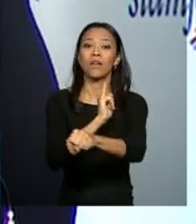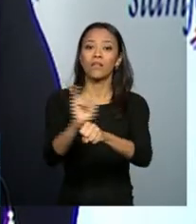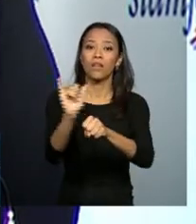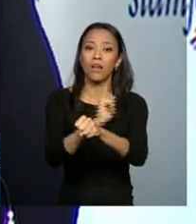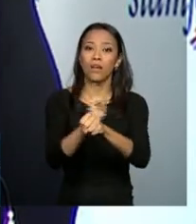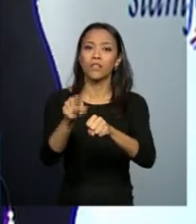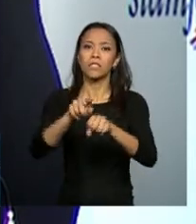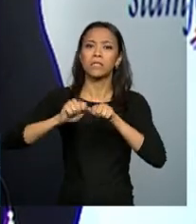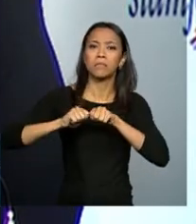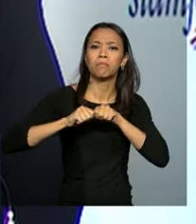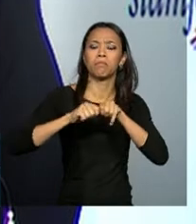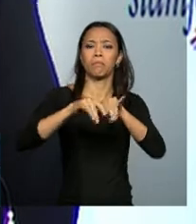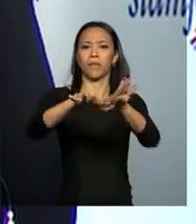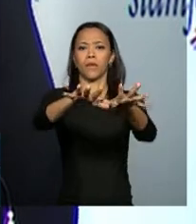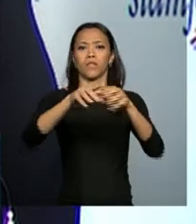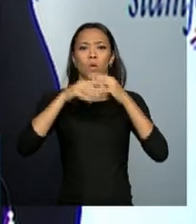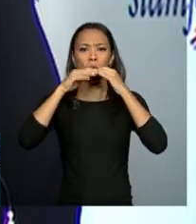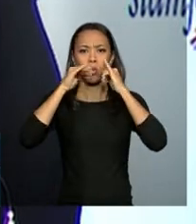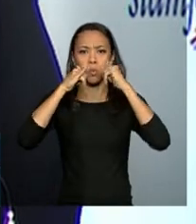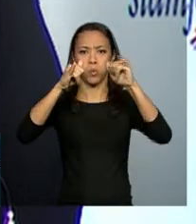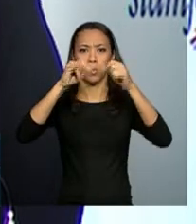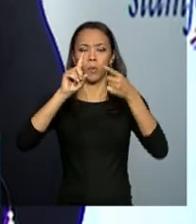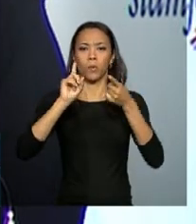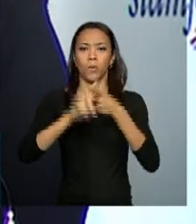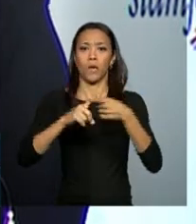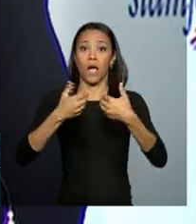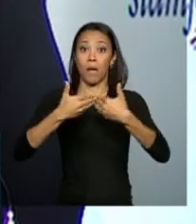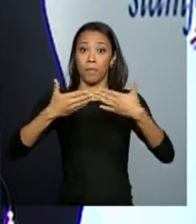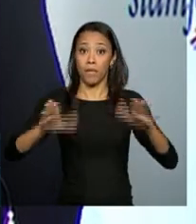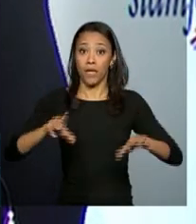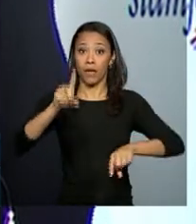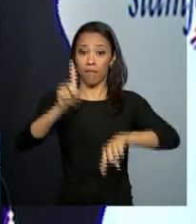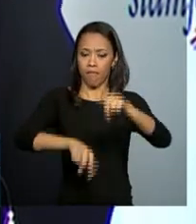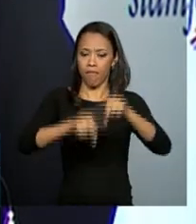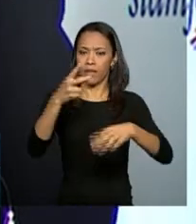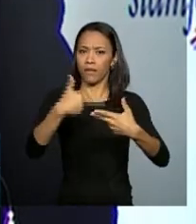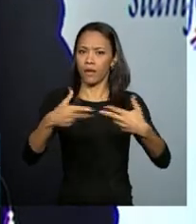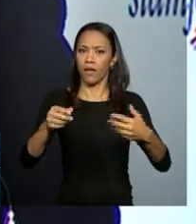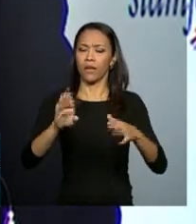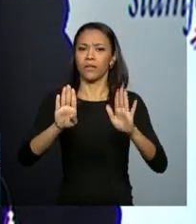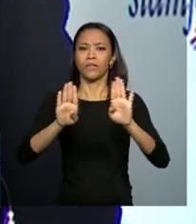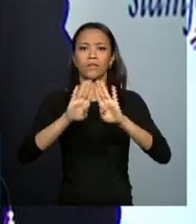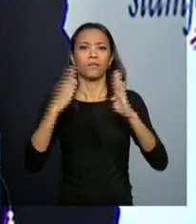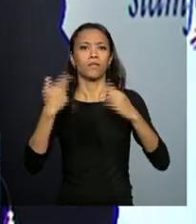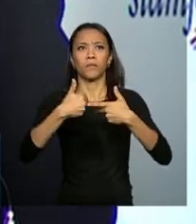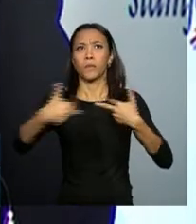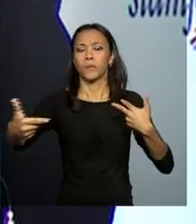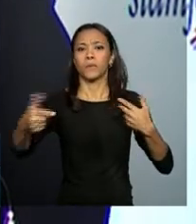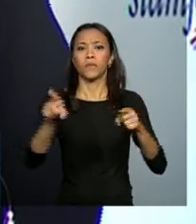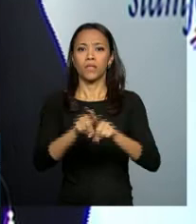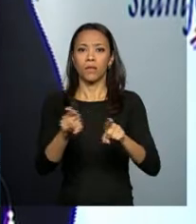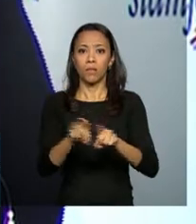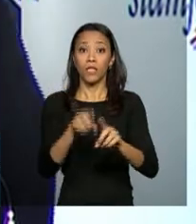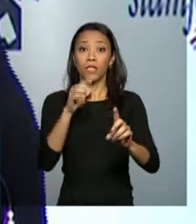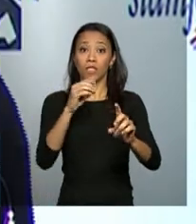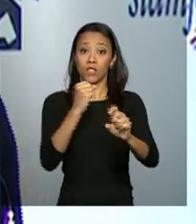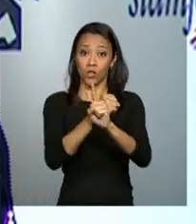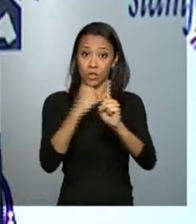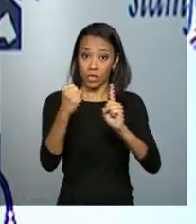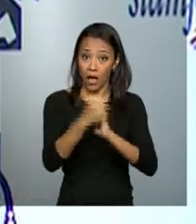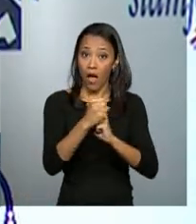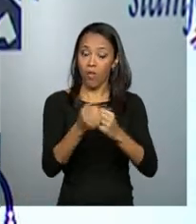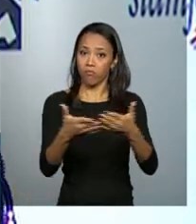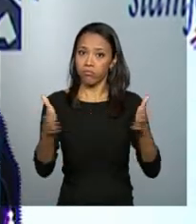o setor de energia, ele amplia a oferta de imóveis, ele desenvolve a infraestrutura social e urbana,